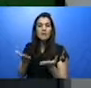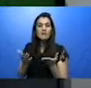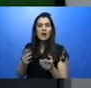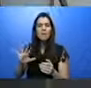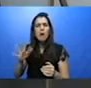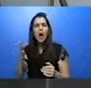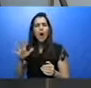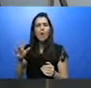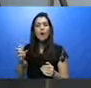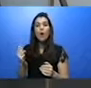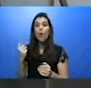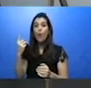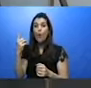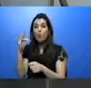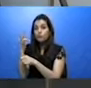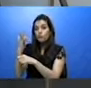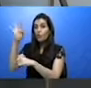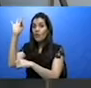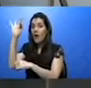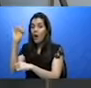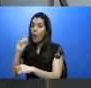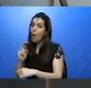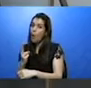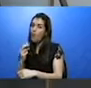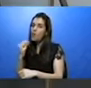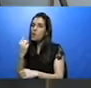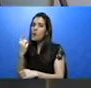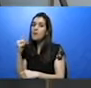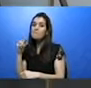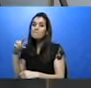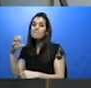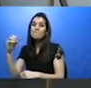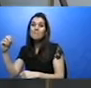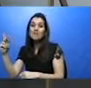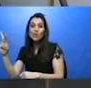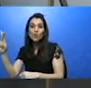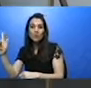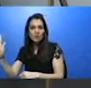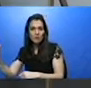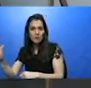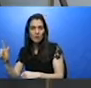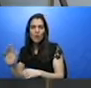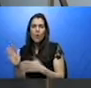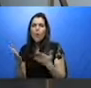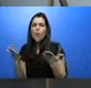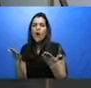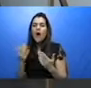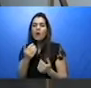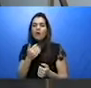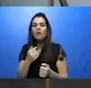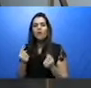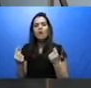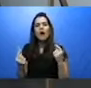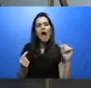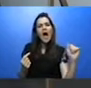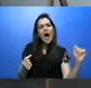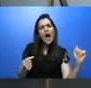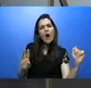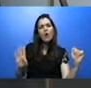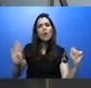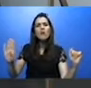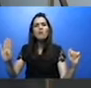1 tonelada, ou seja, 1.000 quilos. Qual das duas balanças é a mais indicada para medir o peso desse